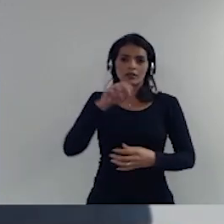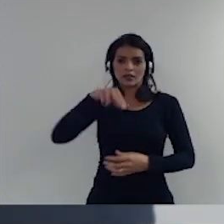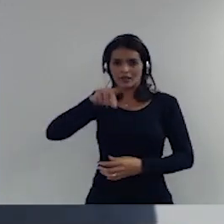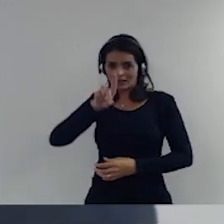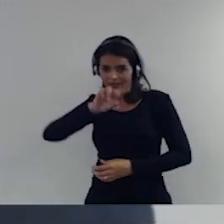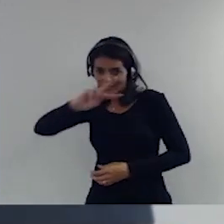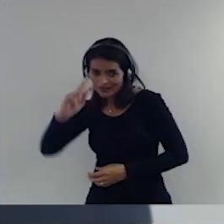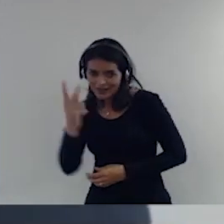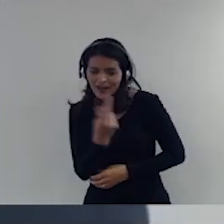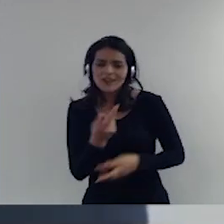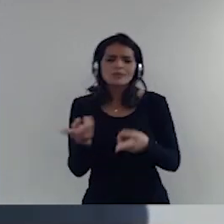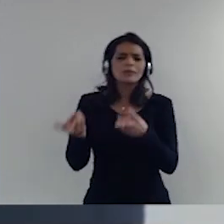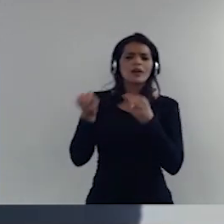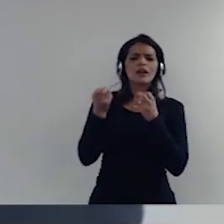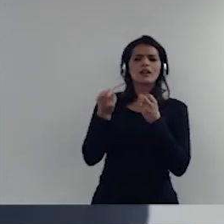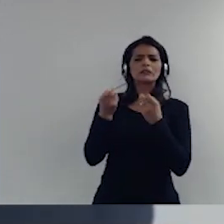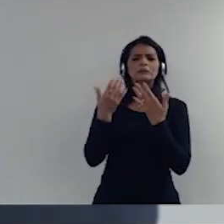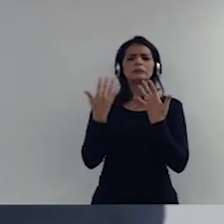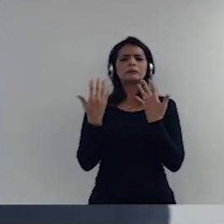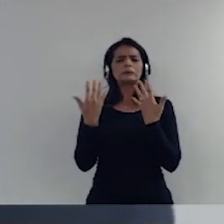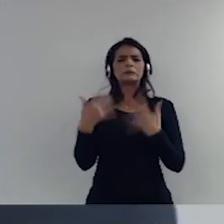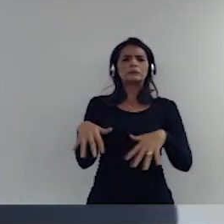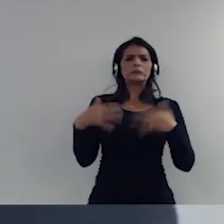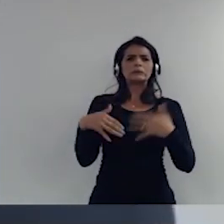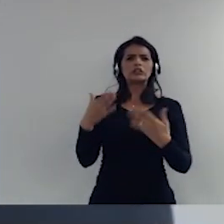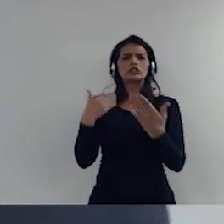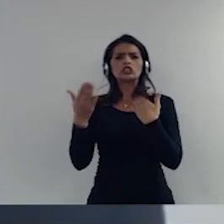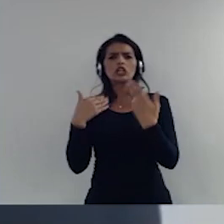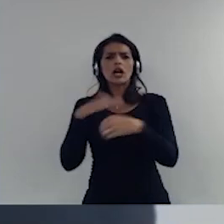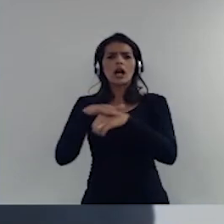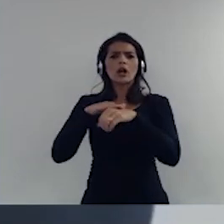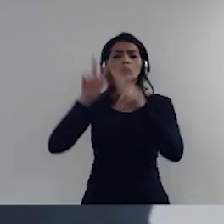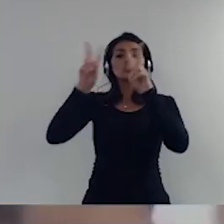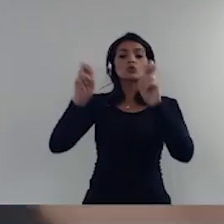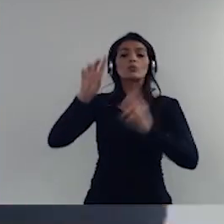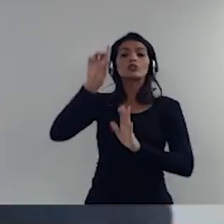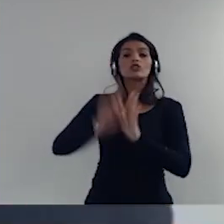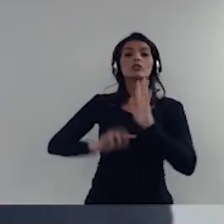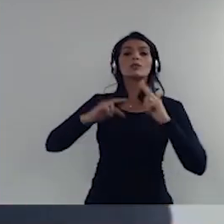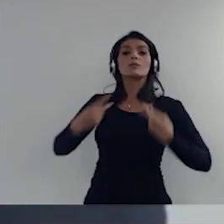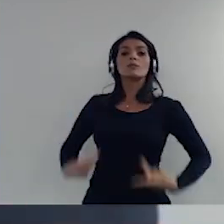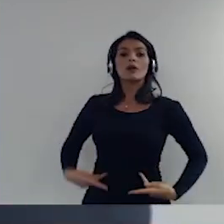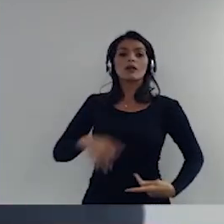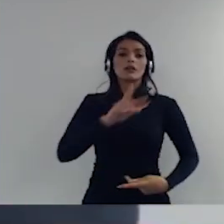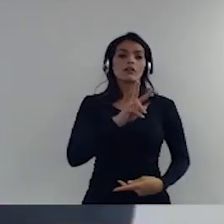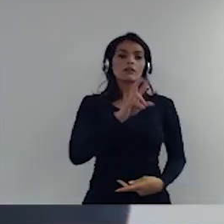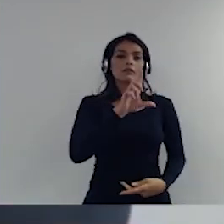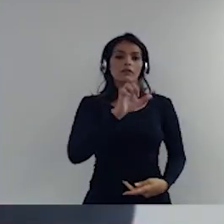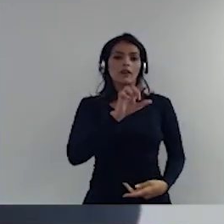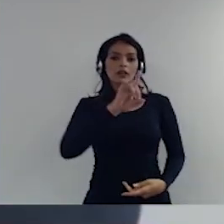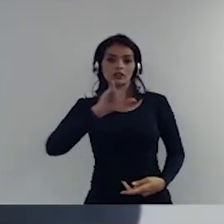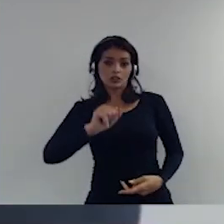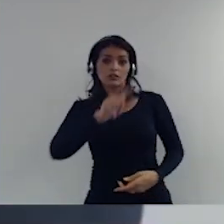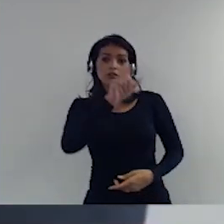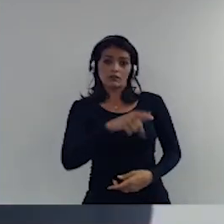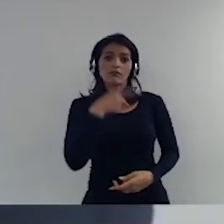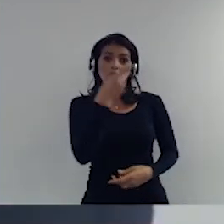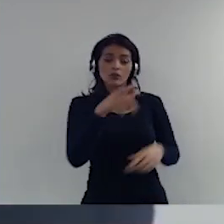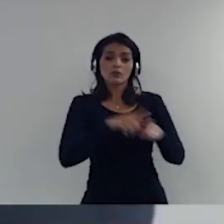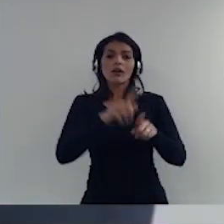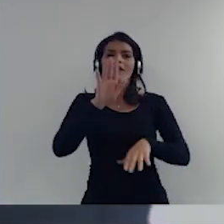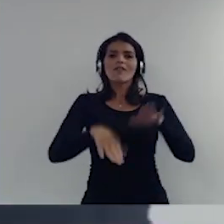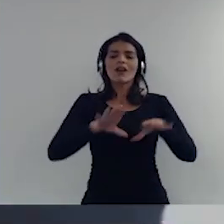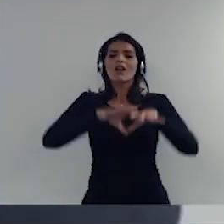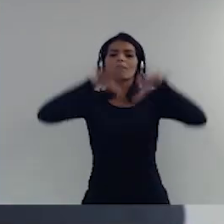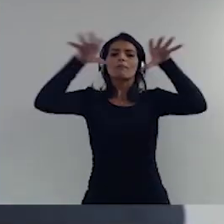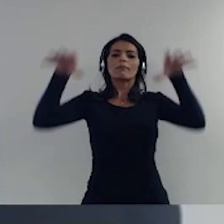às vezes, um diálogo difícil de penetração, esse diálogo de direitos humanos, como a doutora Vládia também falou, muitas vezes uma